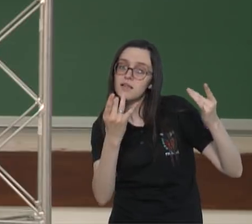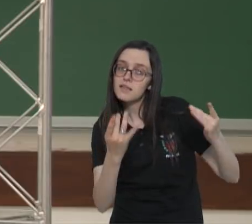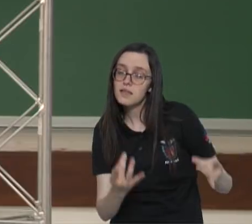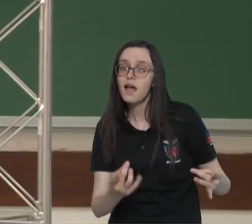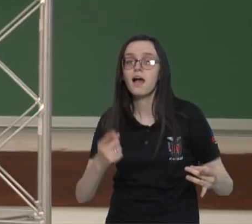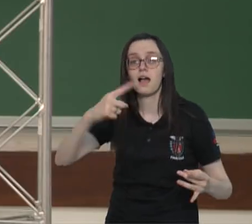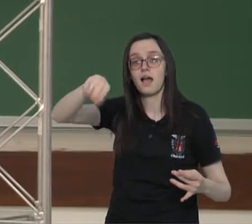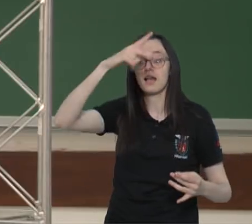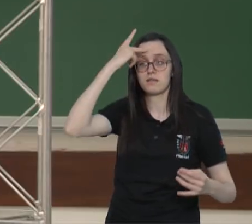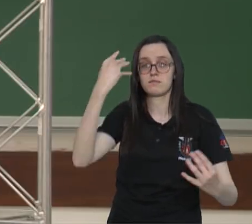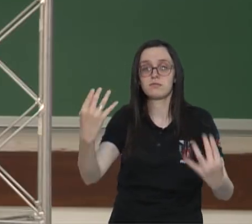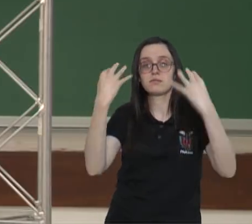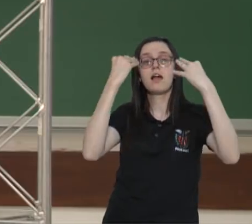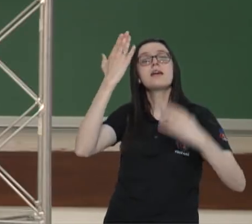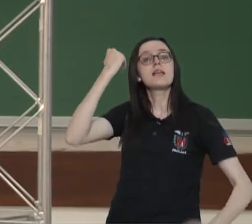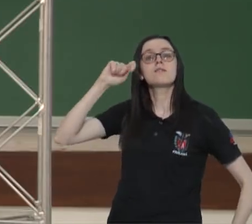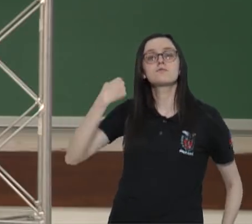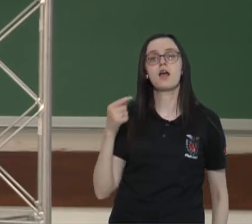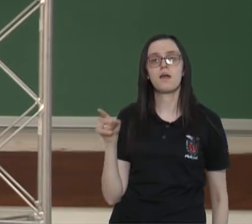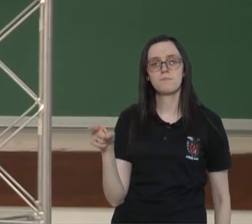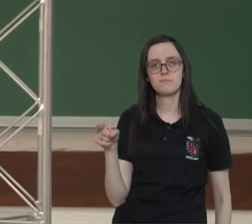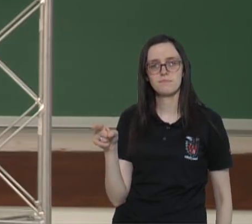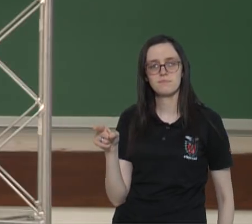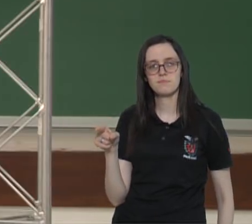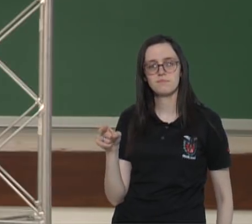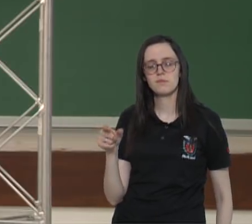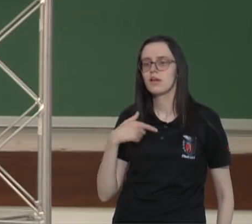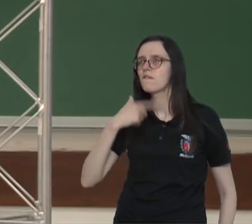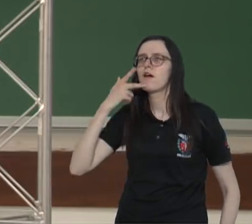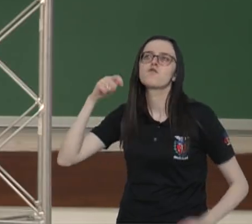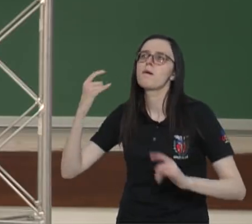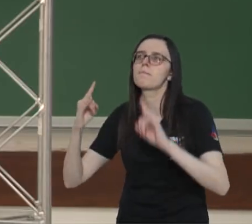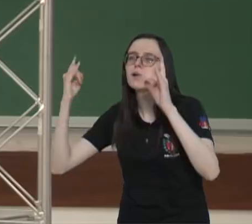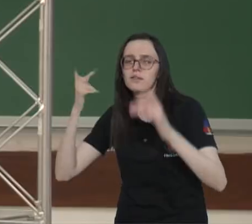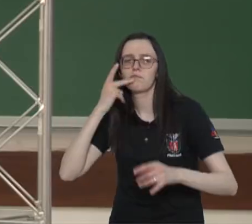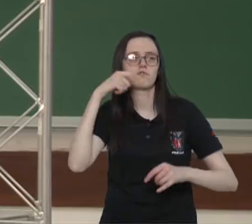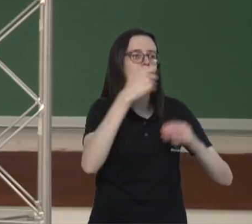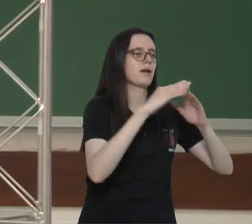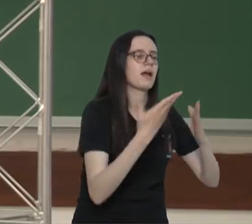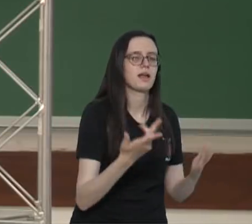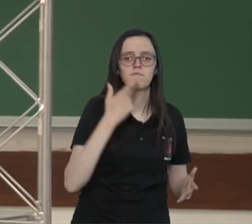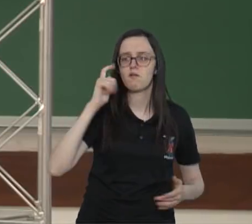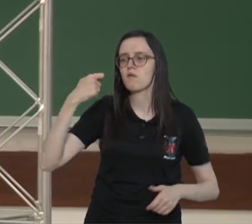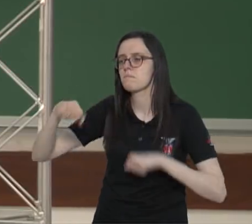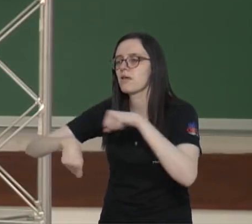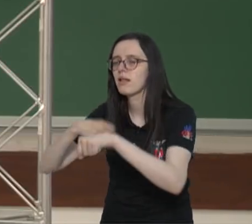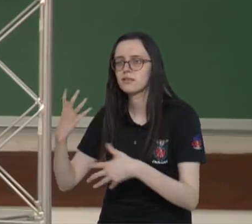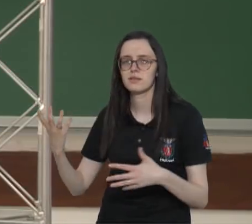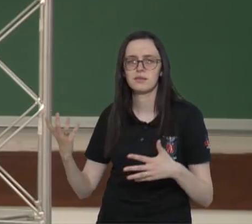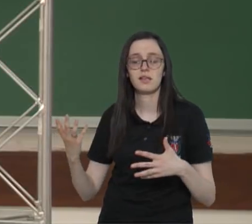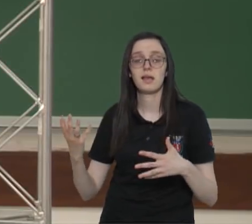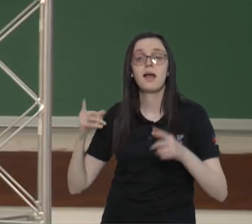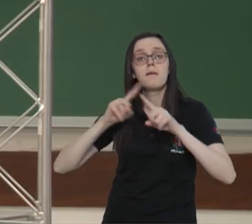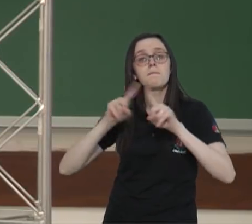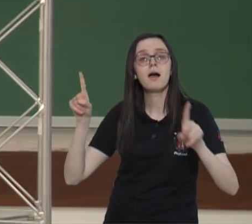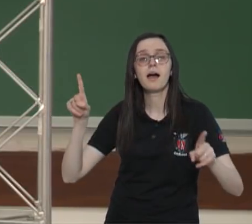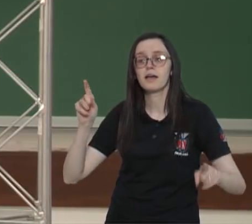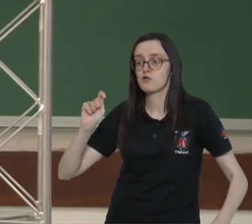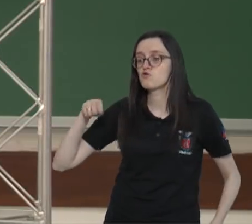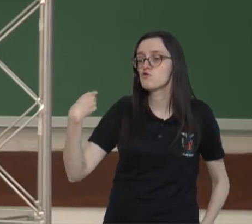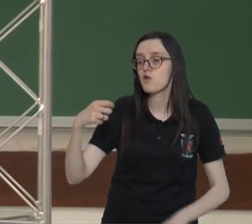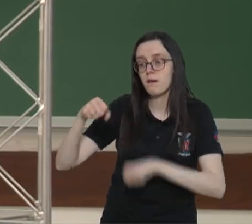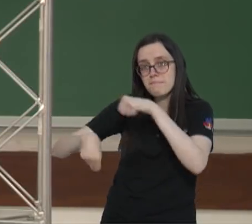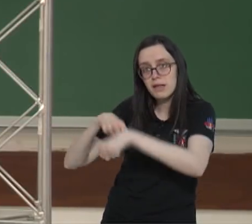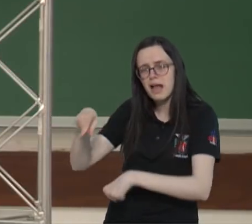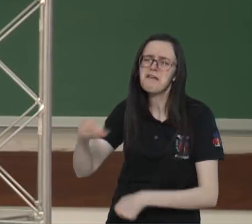pessoa saiba mais sobre aquele objeto. Então, você vai falar de um apartamento, vai falar de uma casa, vai falar de uma bicicleta. Só falar é uma